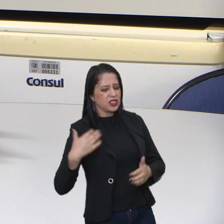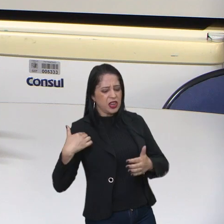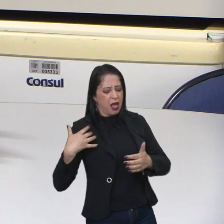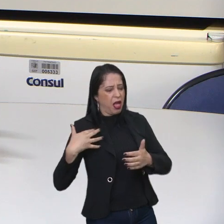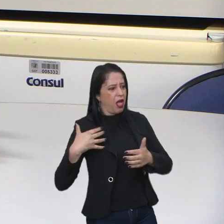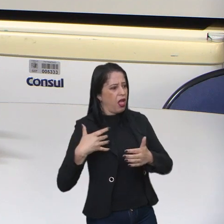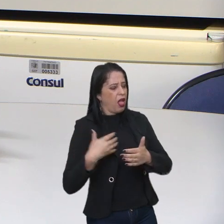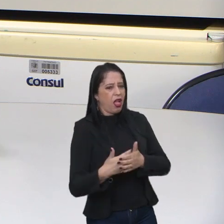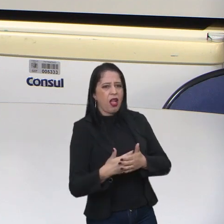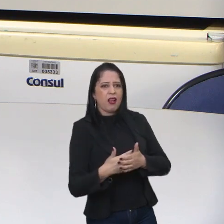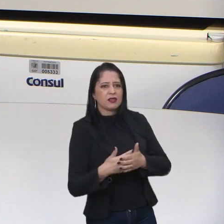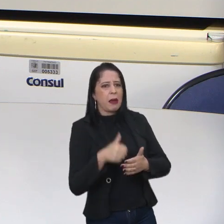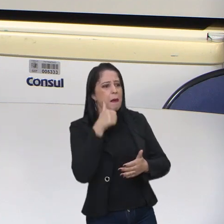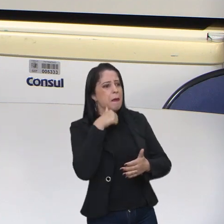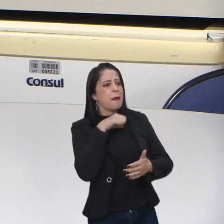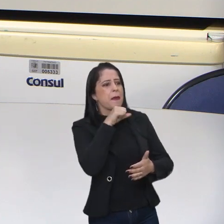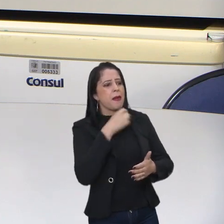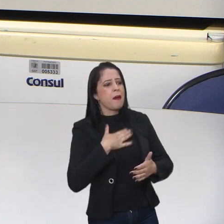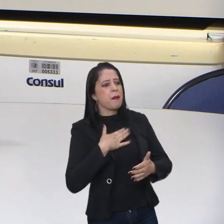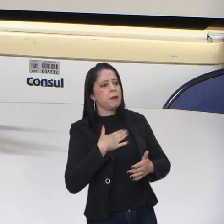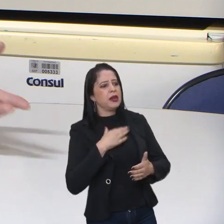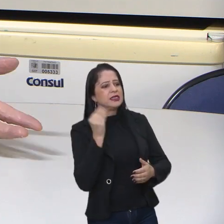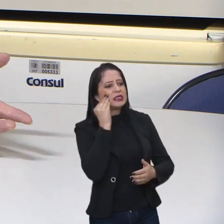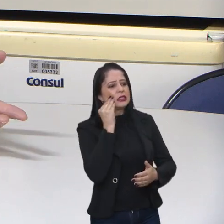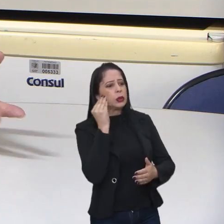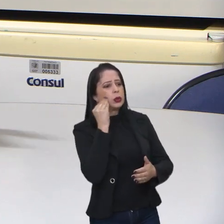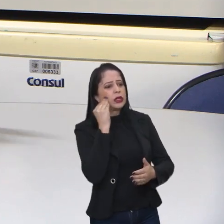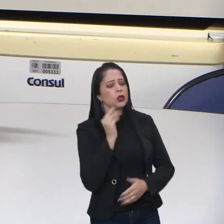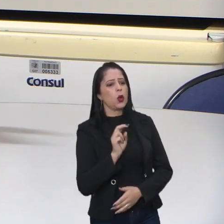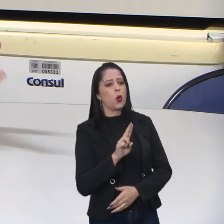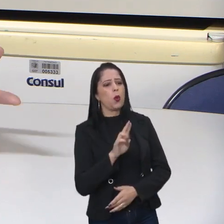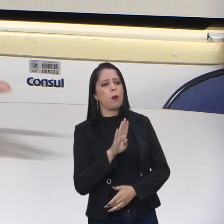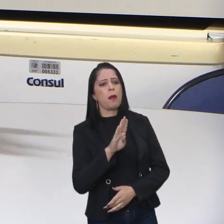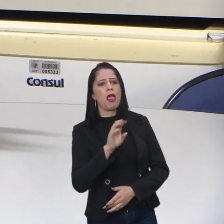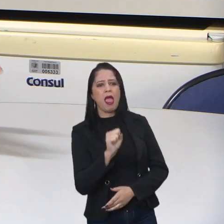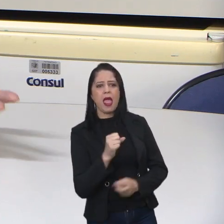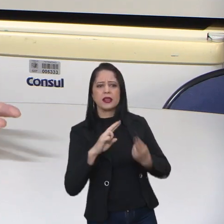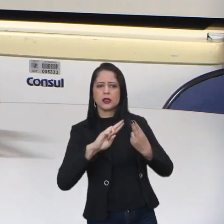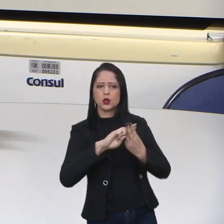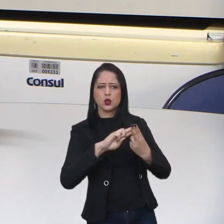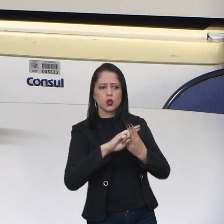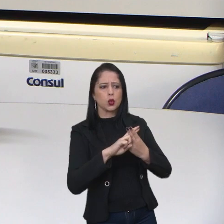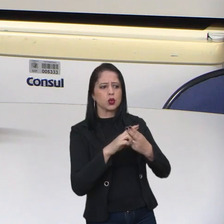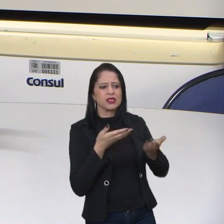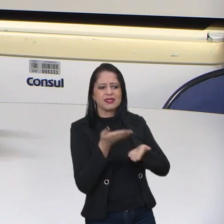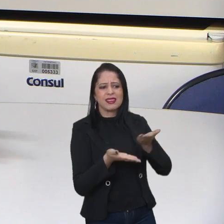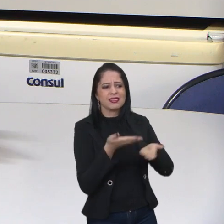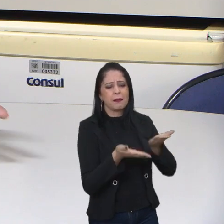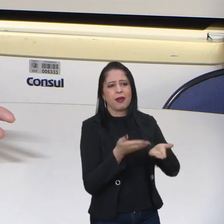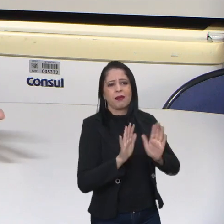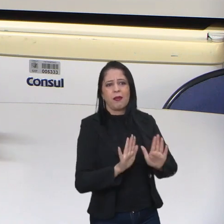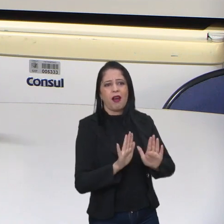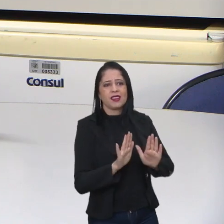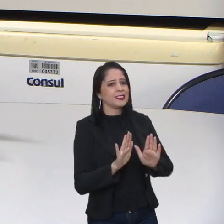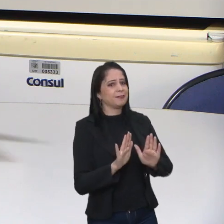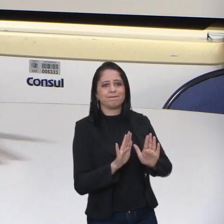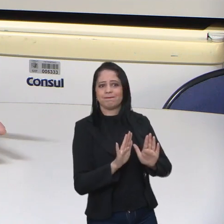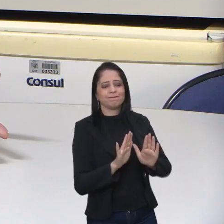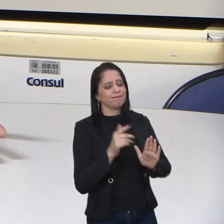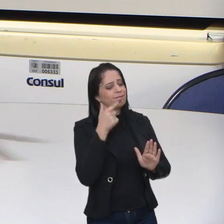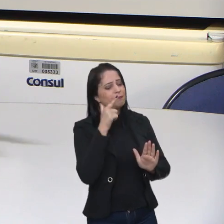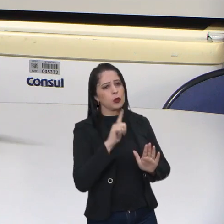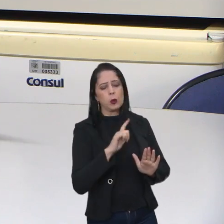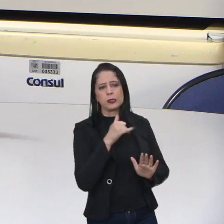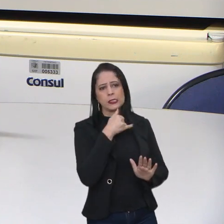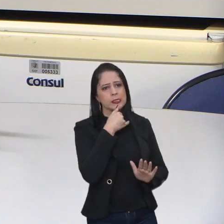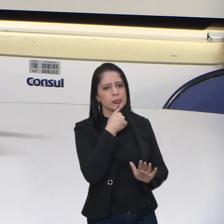problema da infância minha mãe tentou muito tempo na rede pública que eu fizesse um acompanhamento como